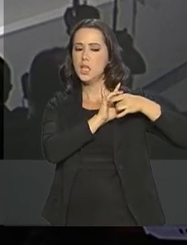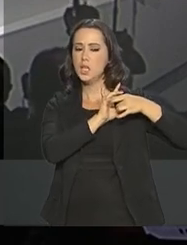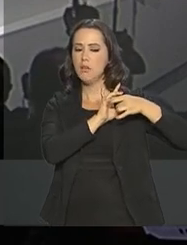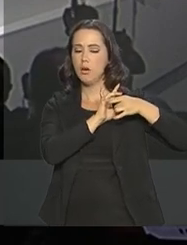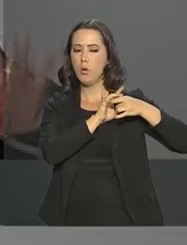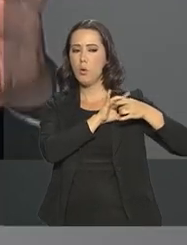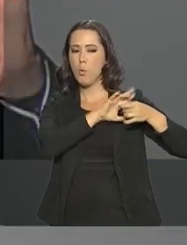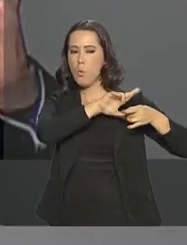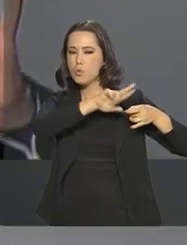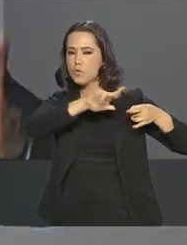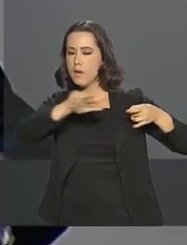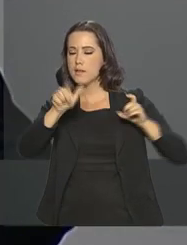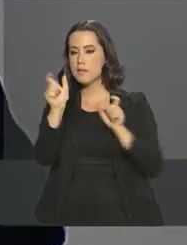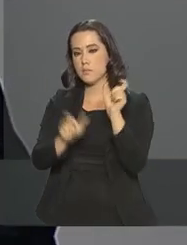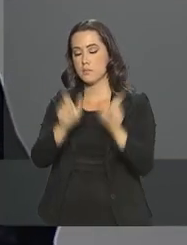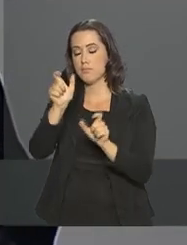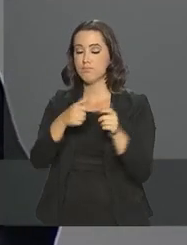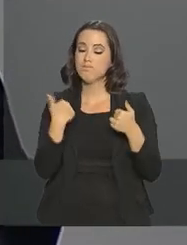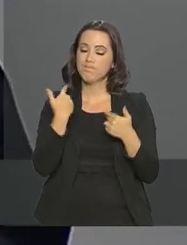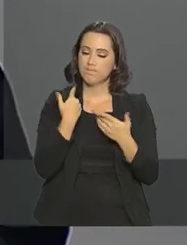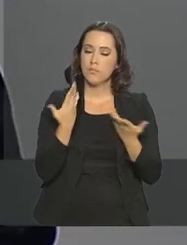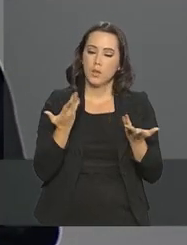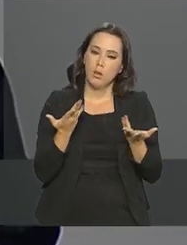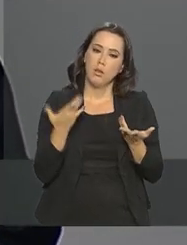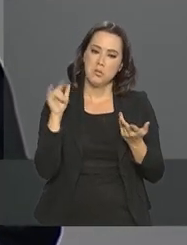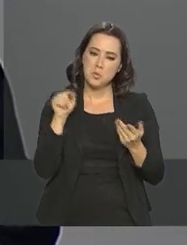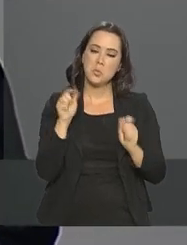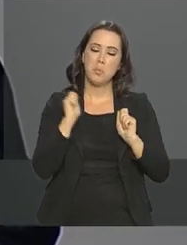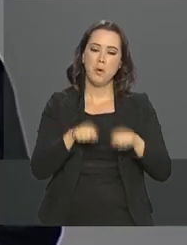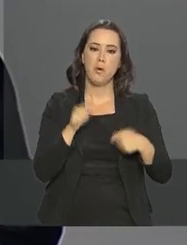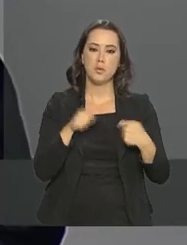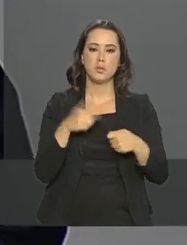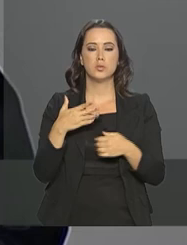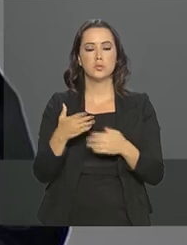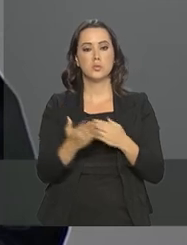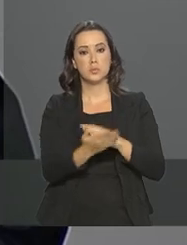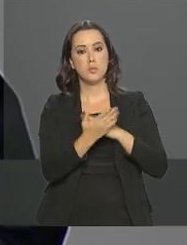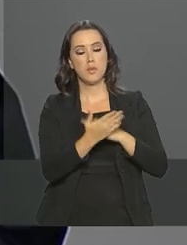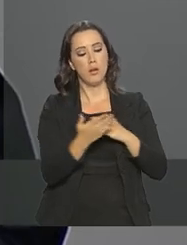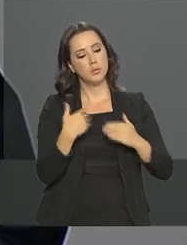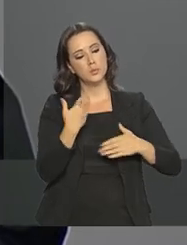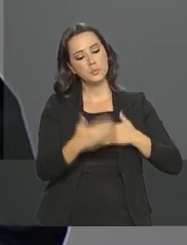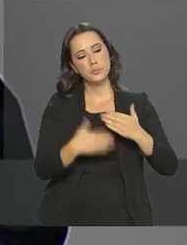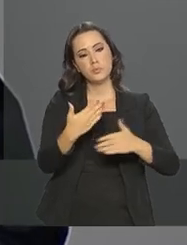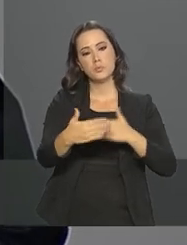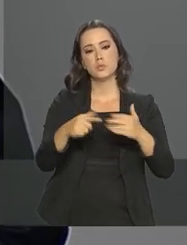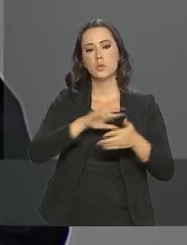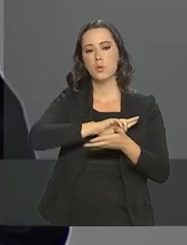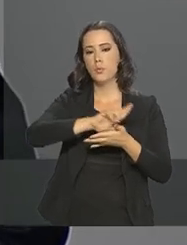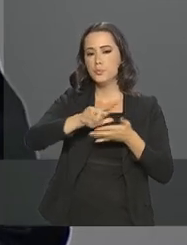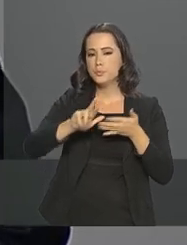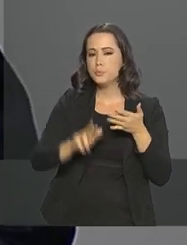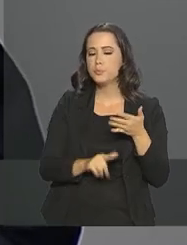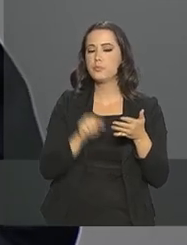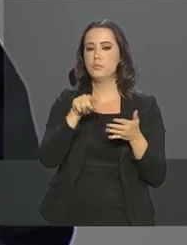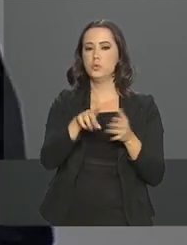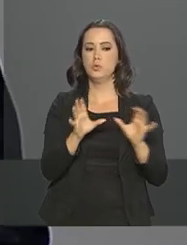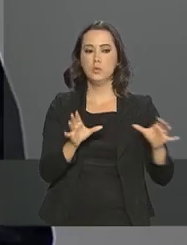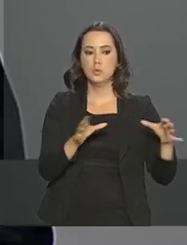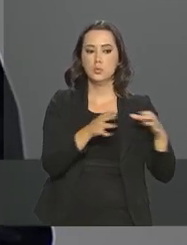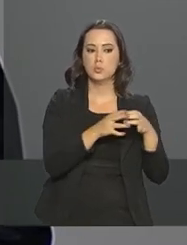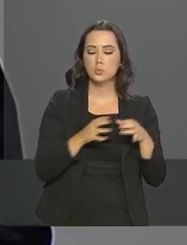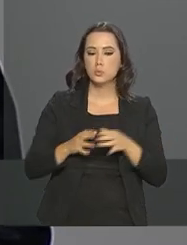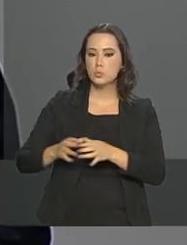pensam que isto faltou de alguma maneira a nossa conduta nos vários setores